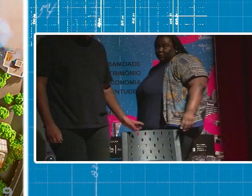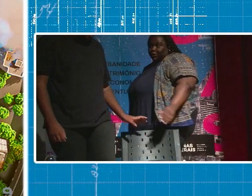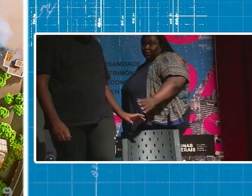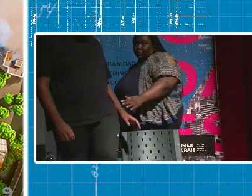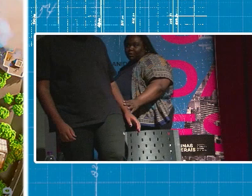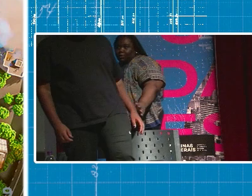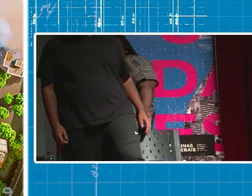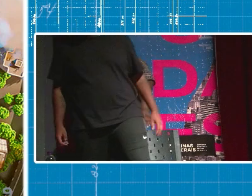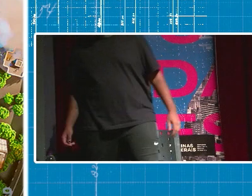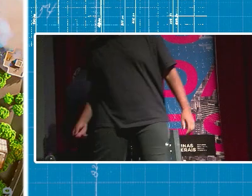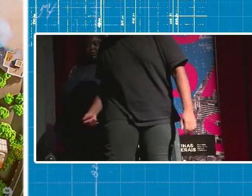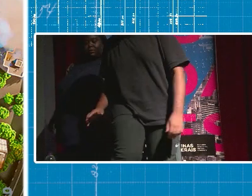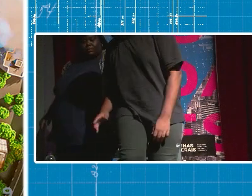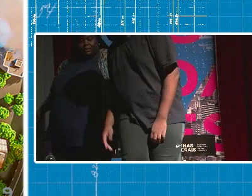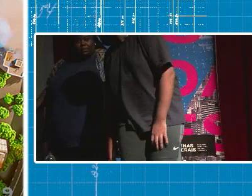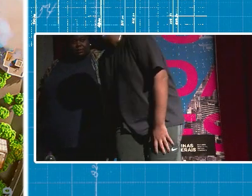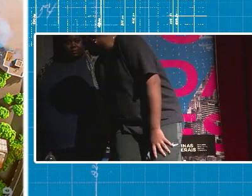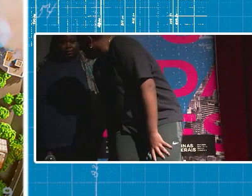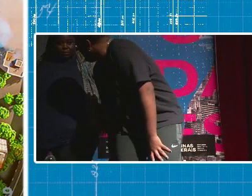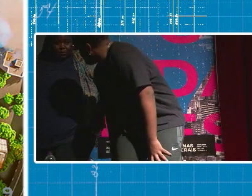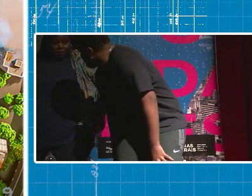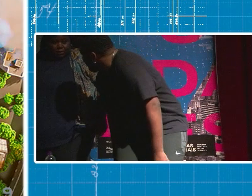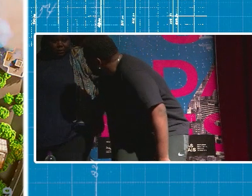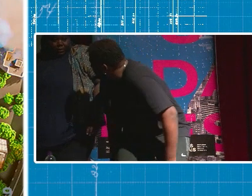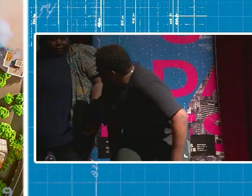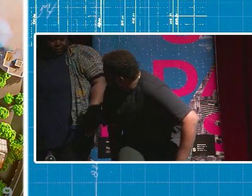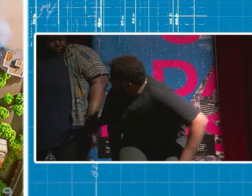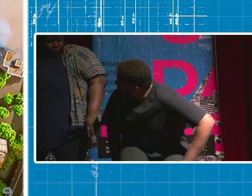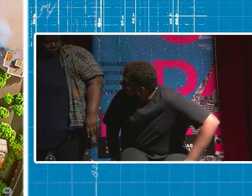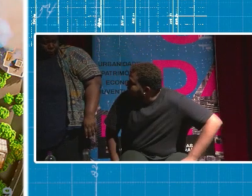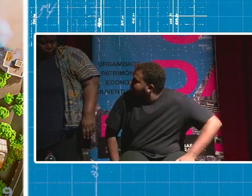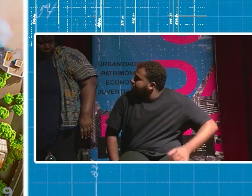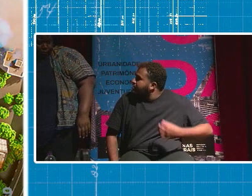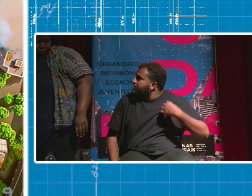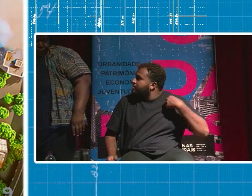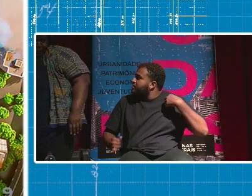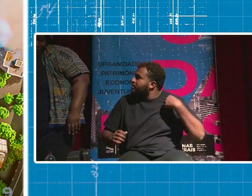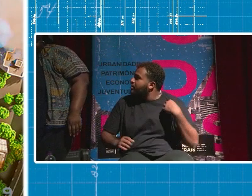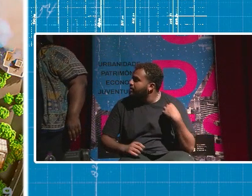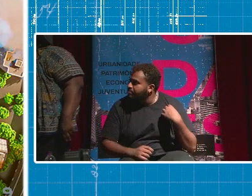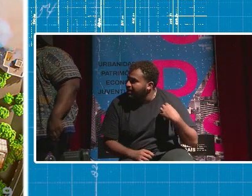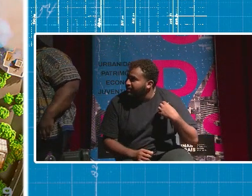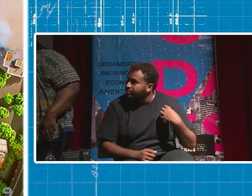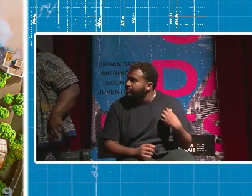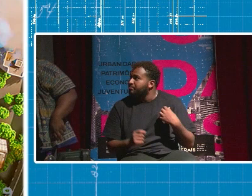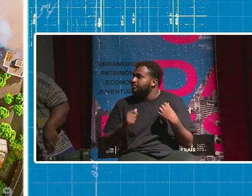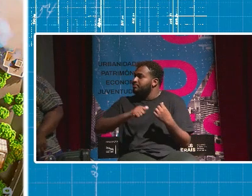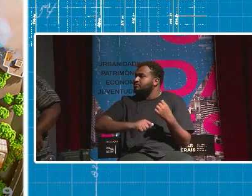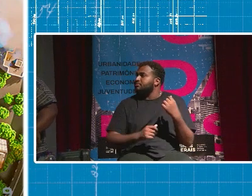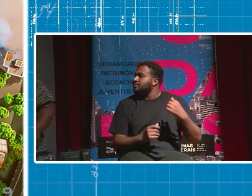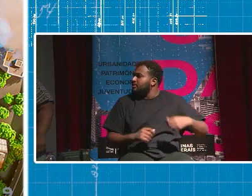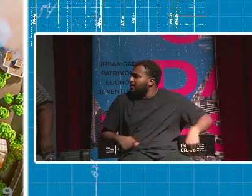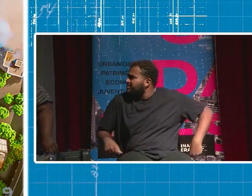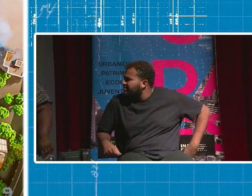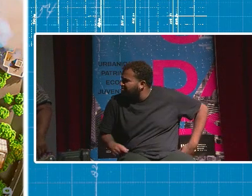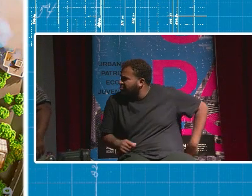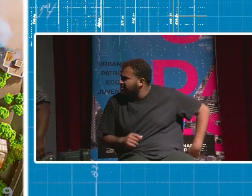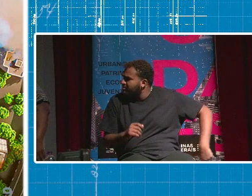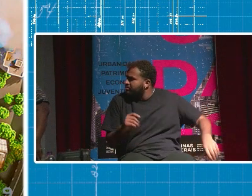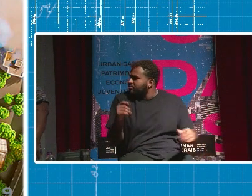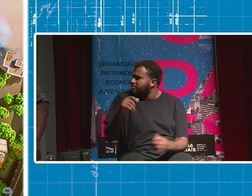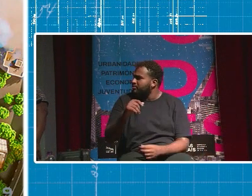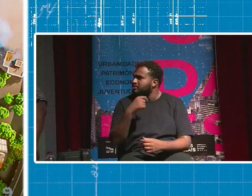para pensar num valor público. Qual o valor público da economia da cultura e da economia criativa? Ou, melhor dizendo, da cultura e das